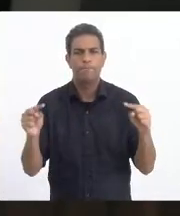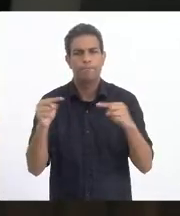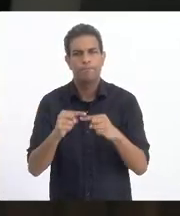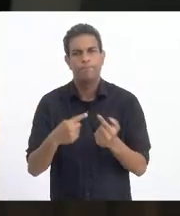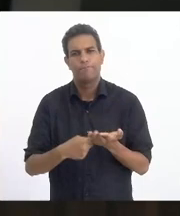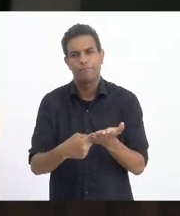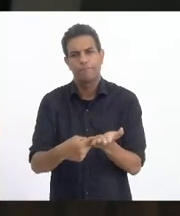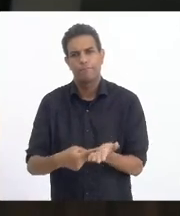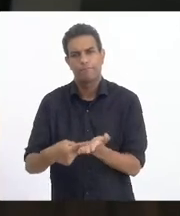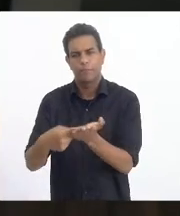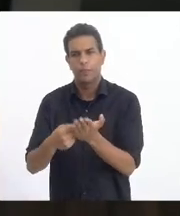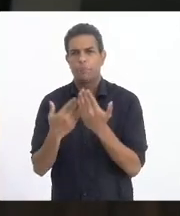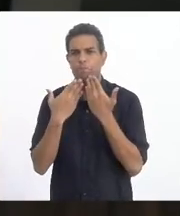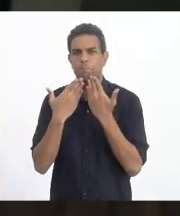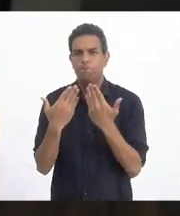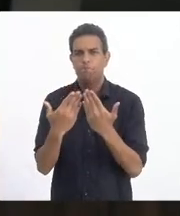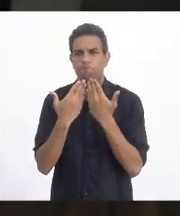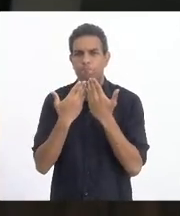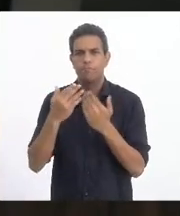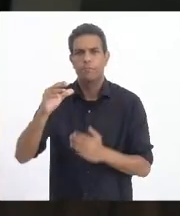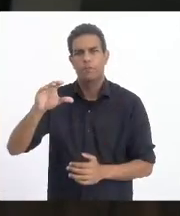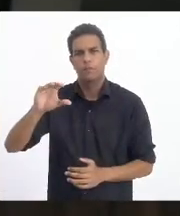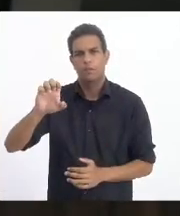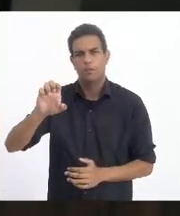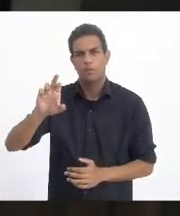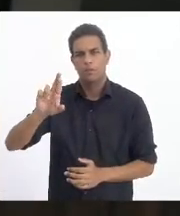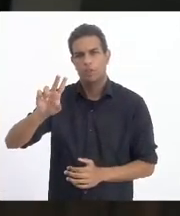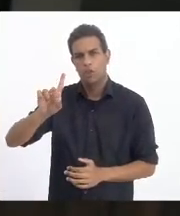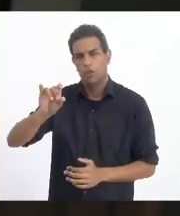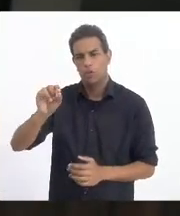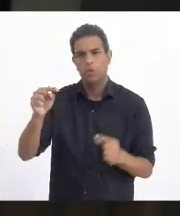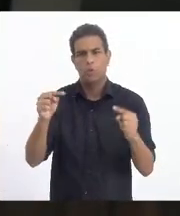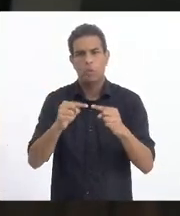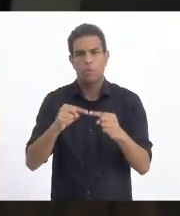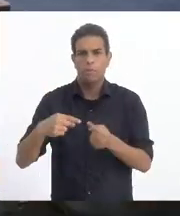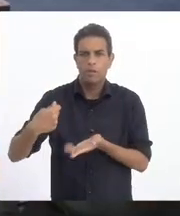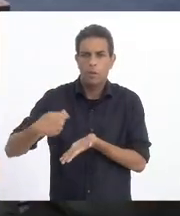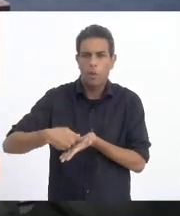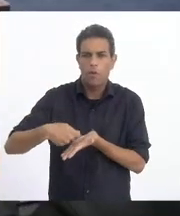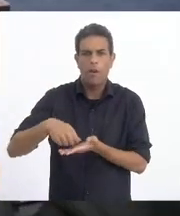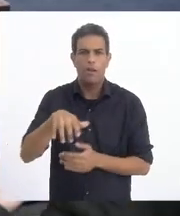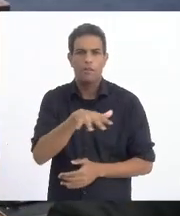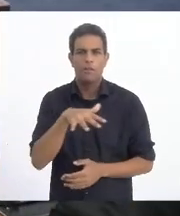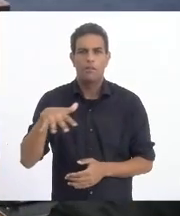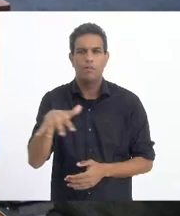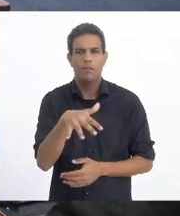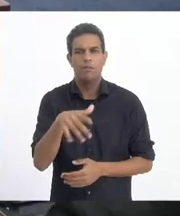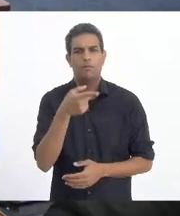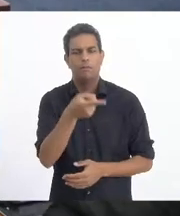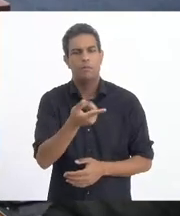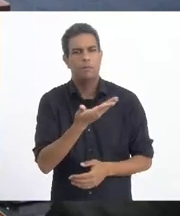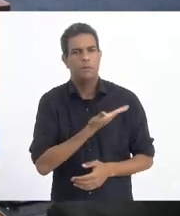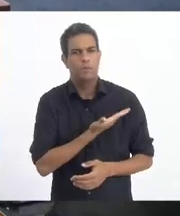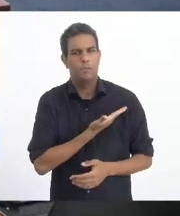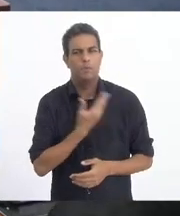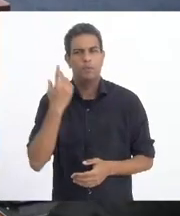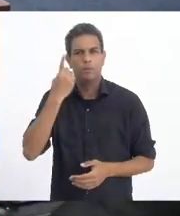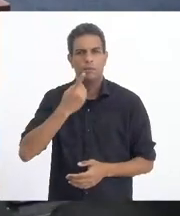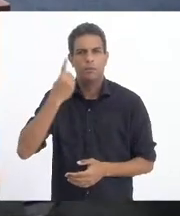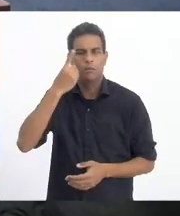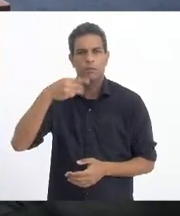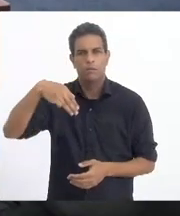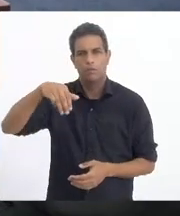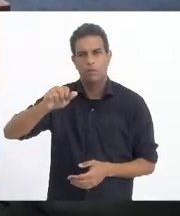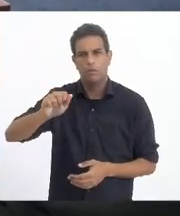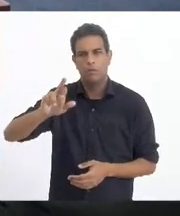fiz aqui o pedido ao Sérgio Aureliano, fui cobrado aqui pelo meu querido colega deputado Marcelo